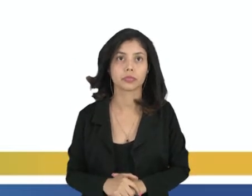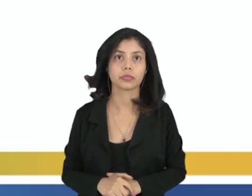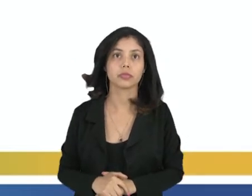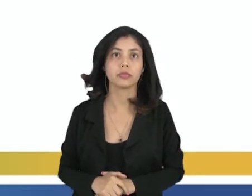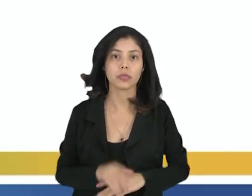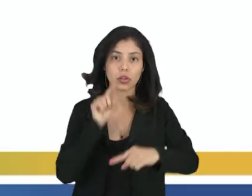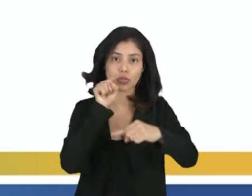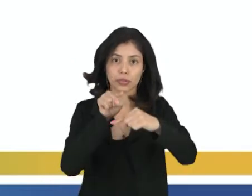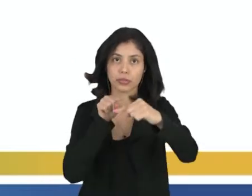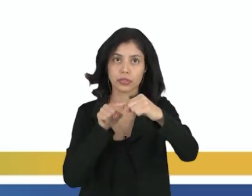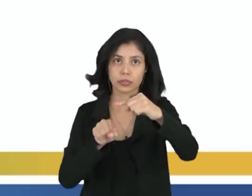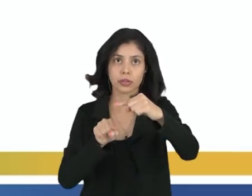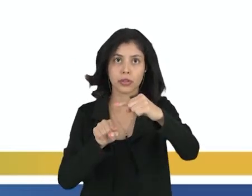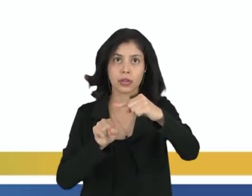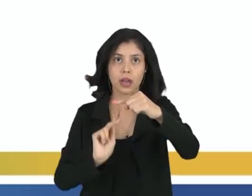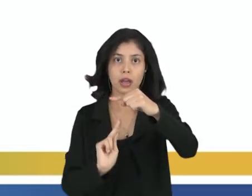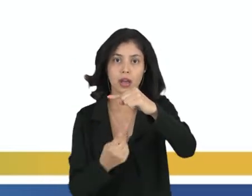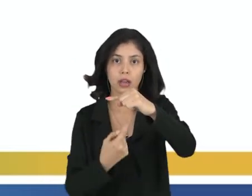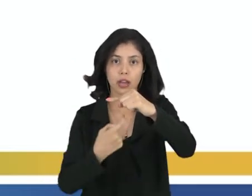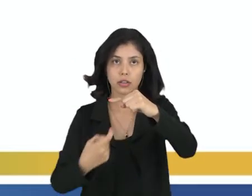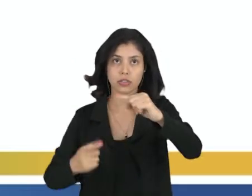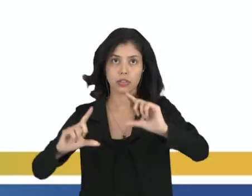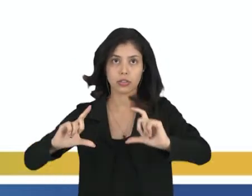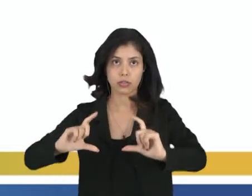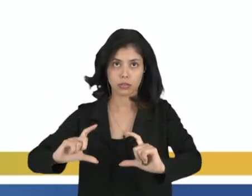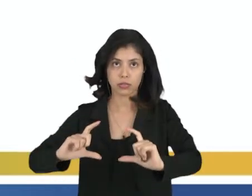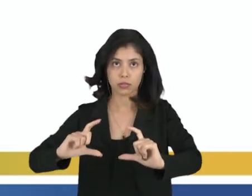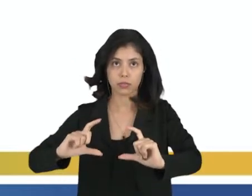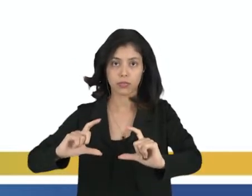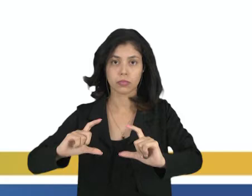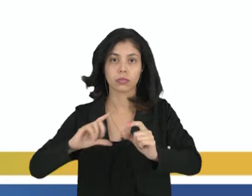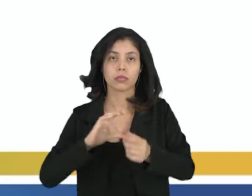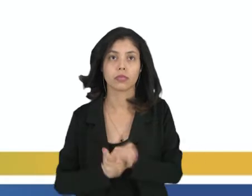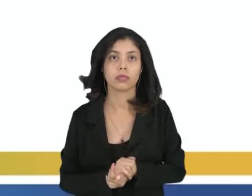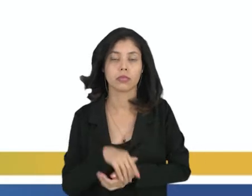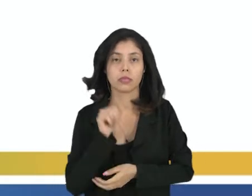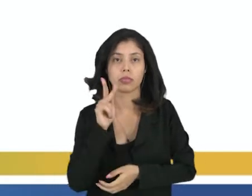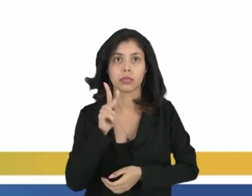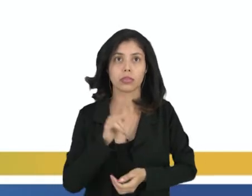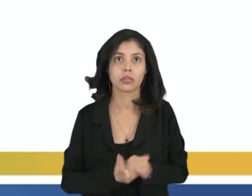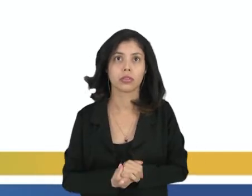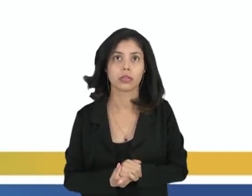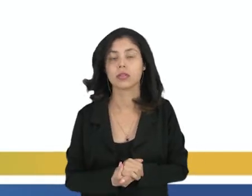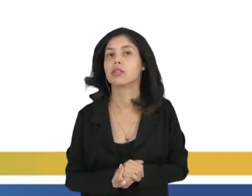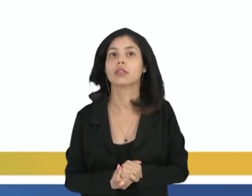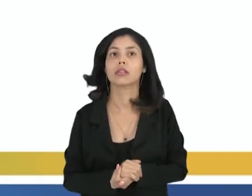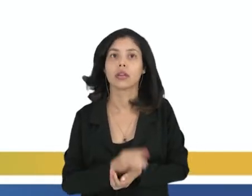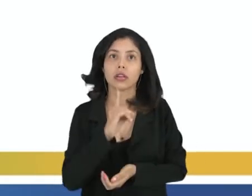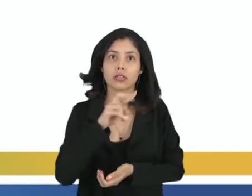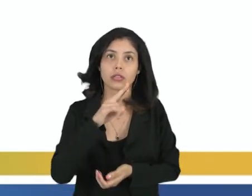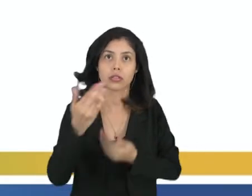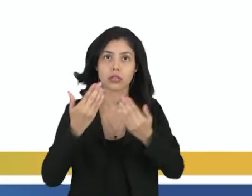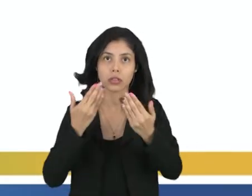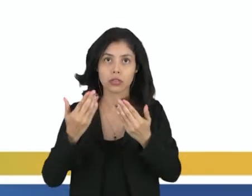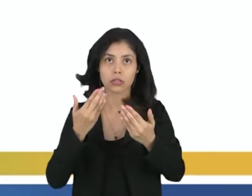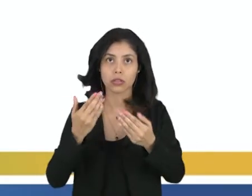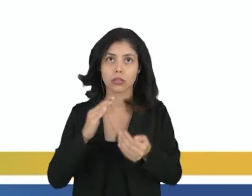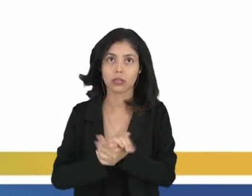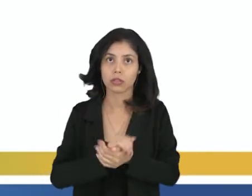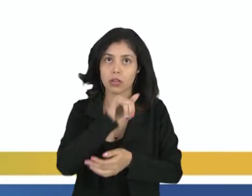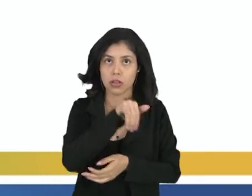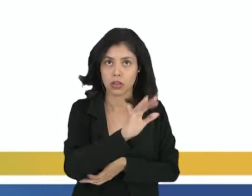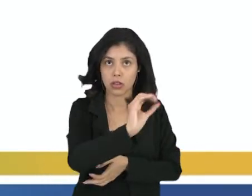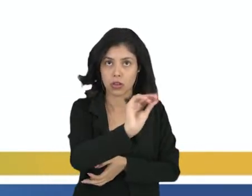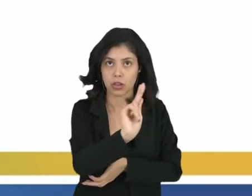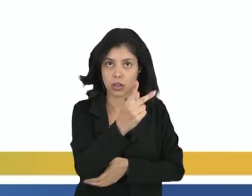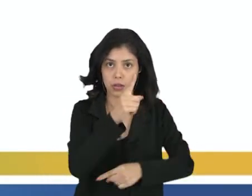vamos dividir pela concentração dos reagentes, ok? Da mesma forma, quando a gente tem uma